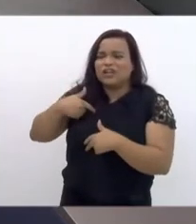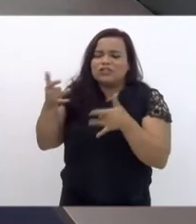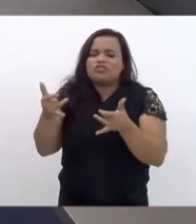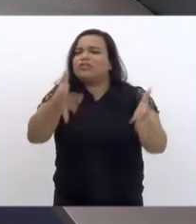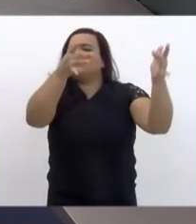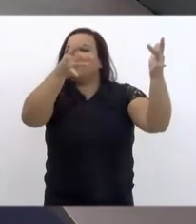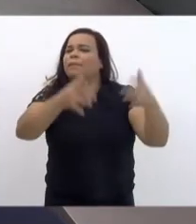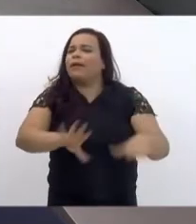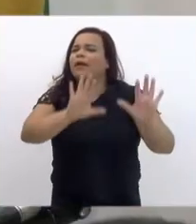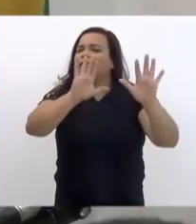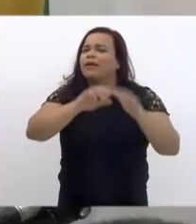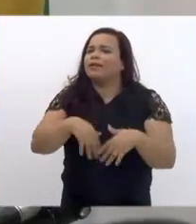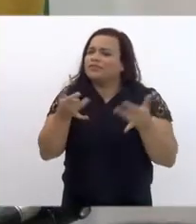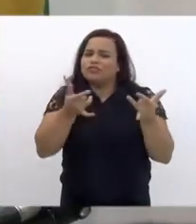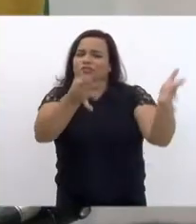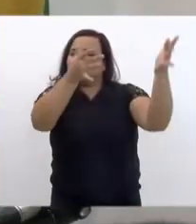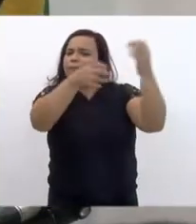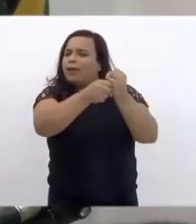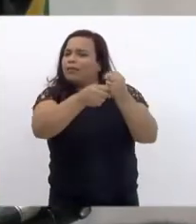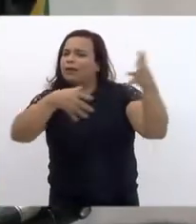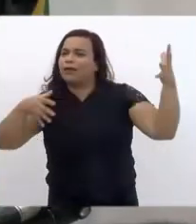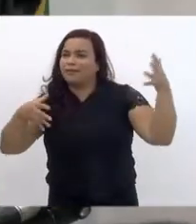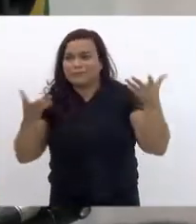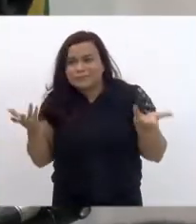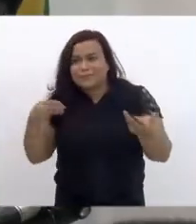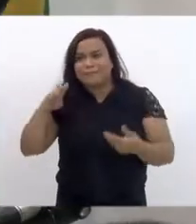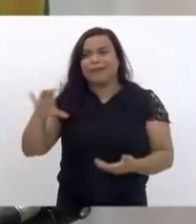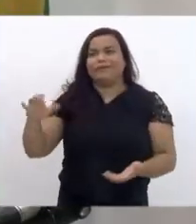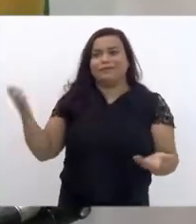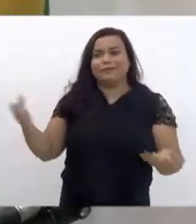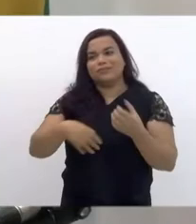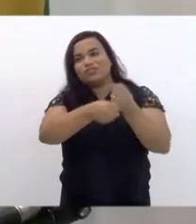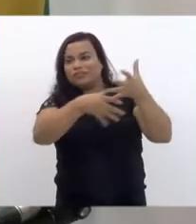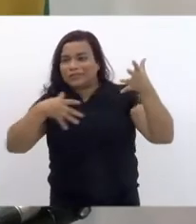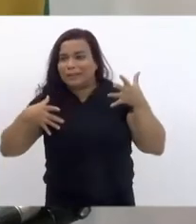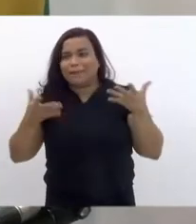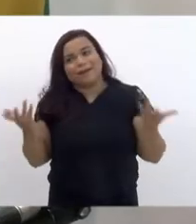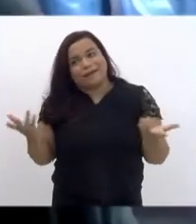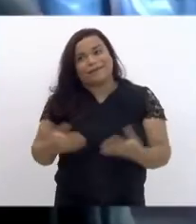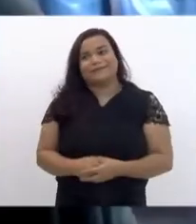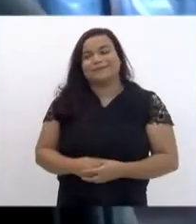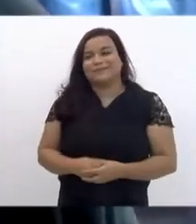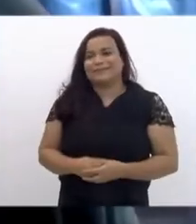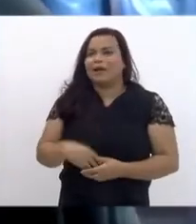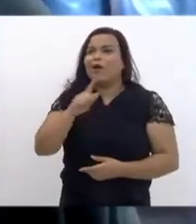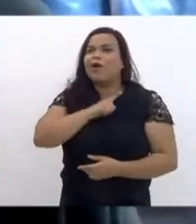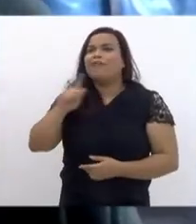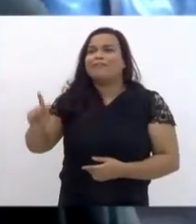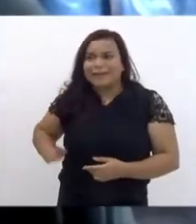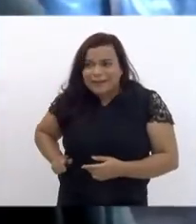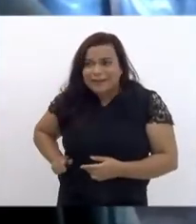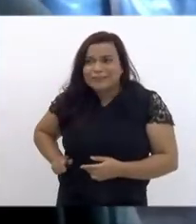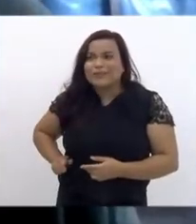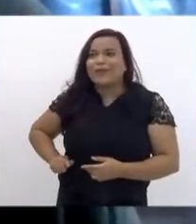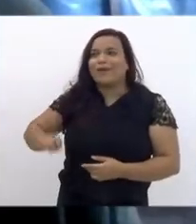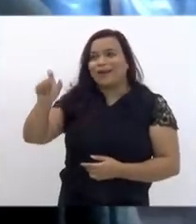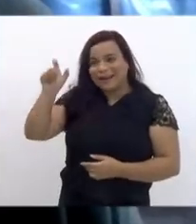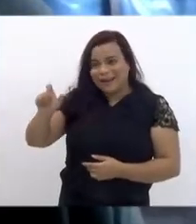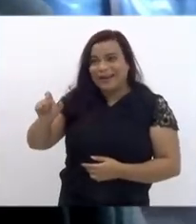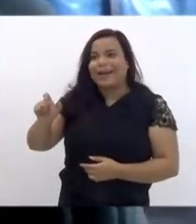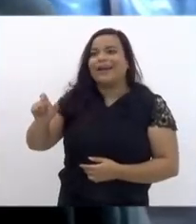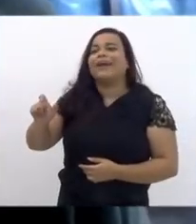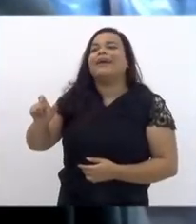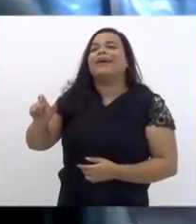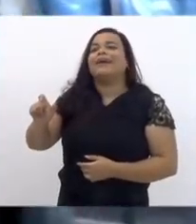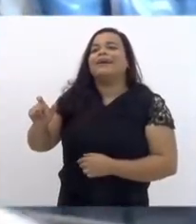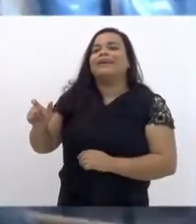desapegar. Desapega em mim. Eu desapego. É só o governador fazer o cúmplice da minha lei, que está bem atrasada,